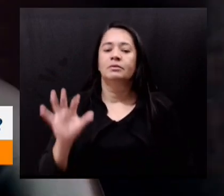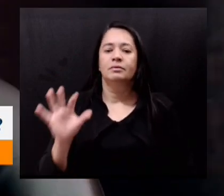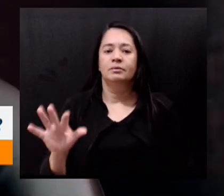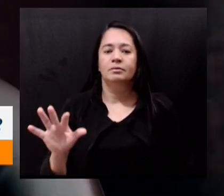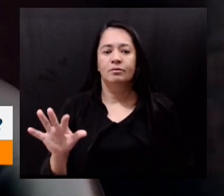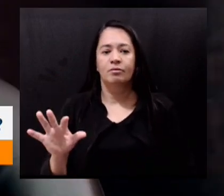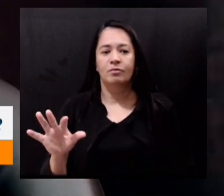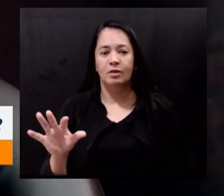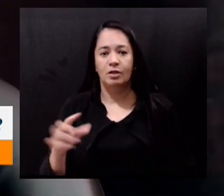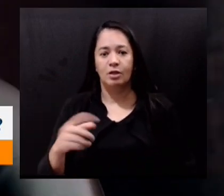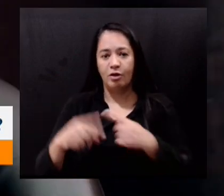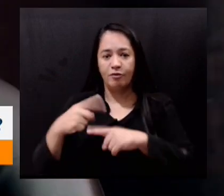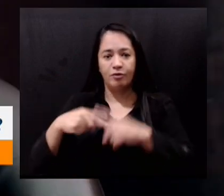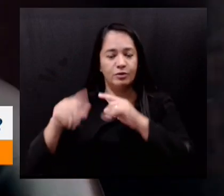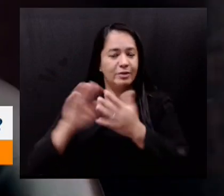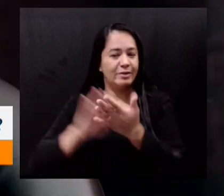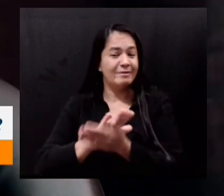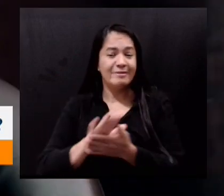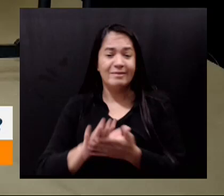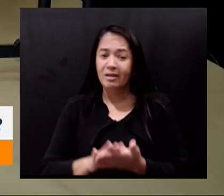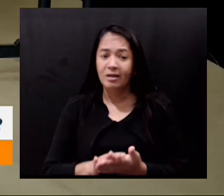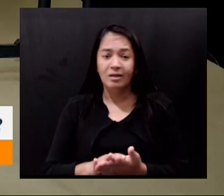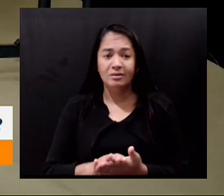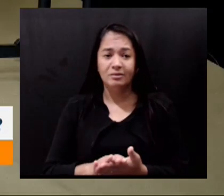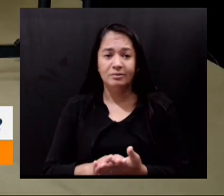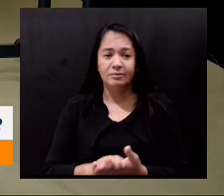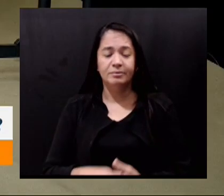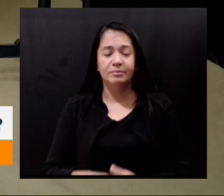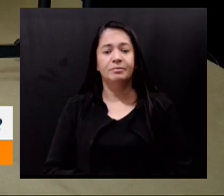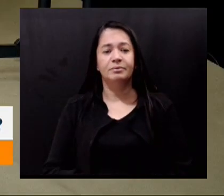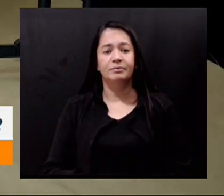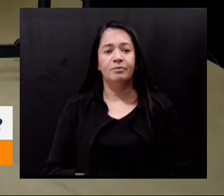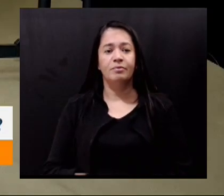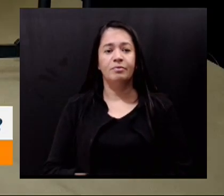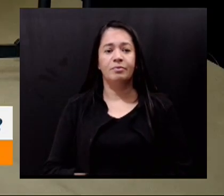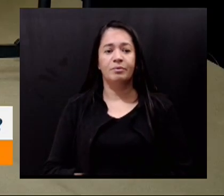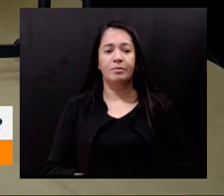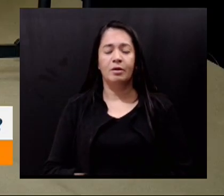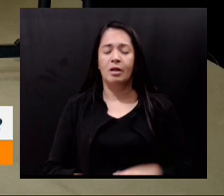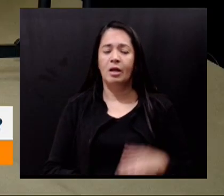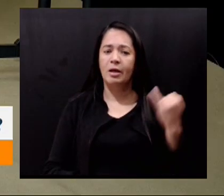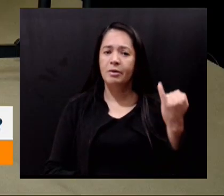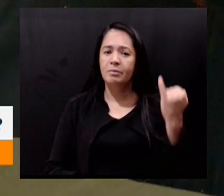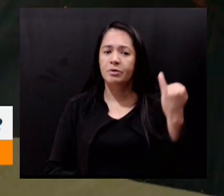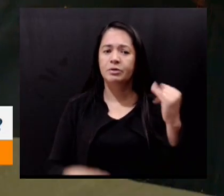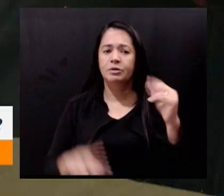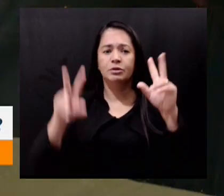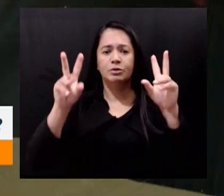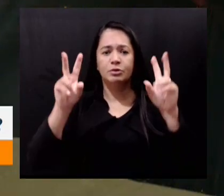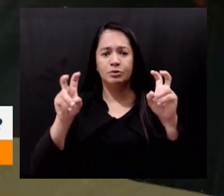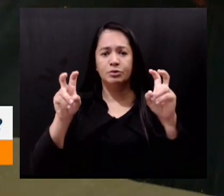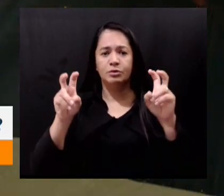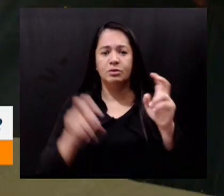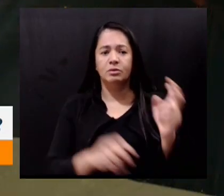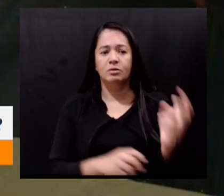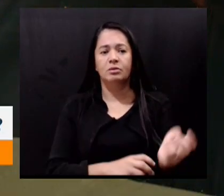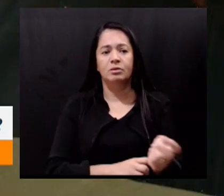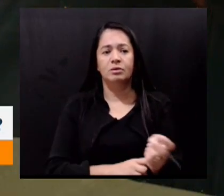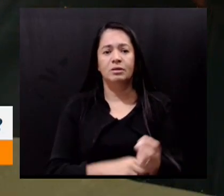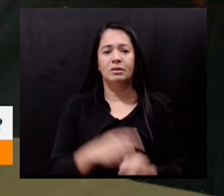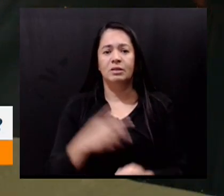nenhum aspecto, em nenhum Poxa, sentido. olha só a importância desse tema, e a sua citação,